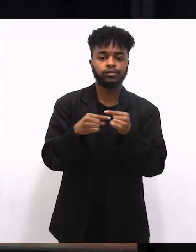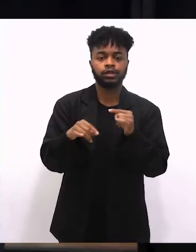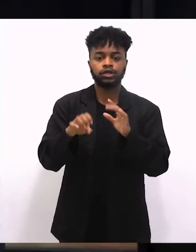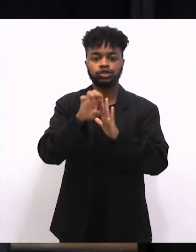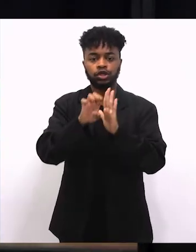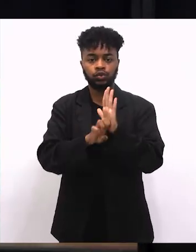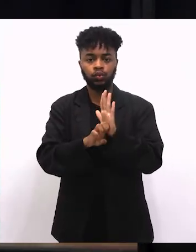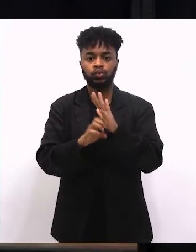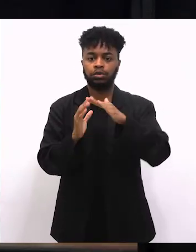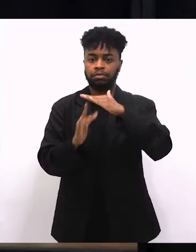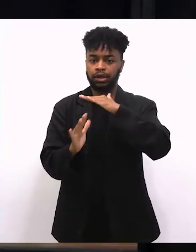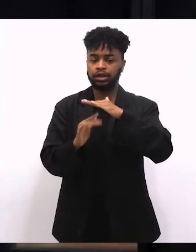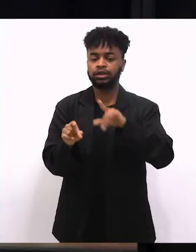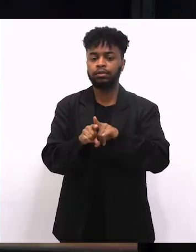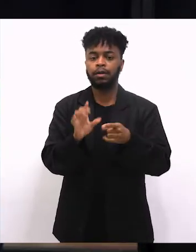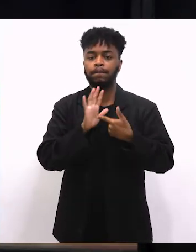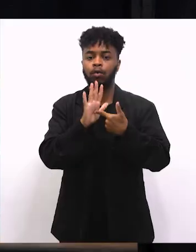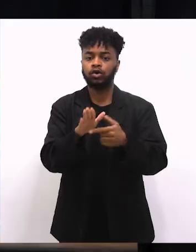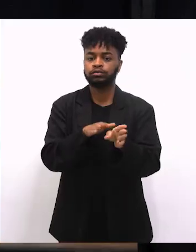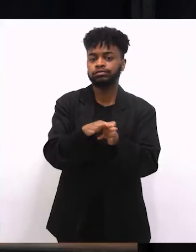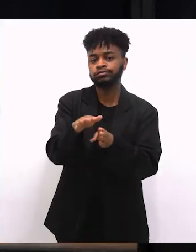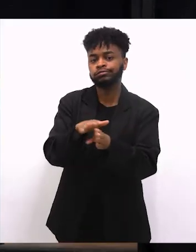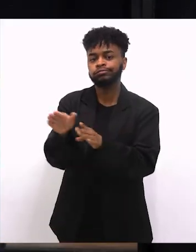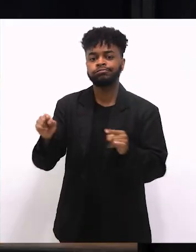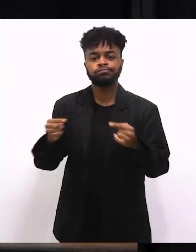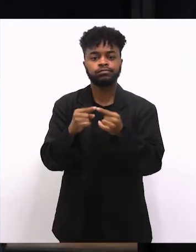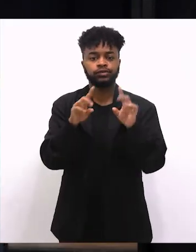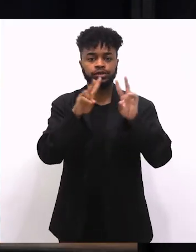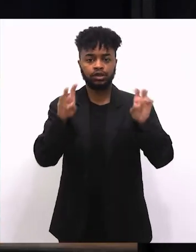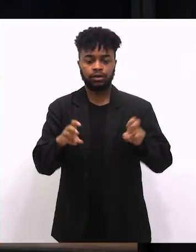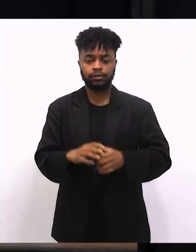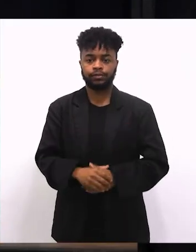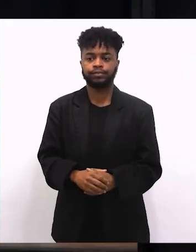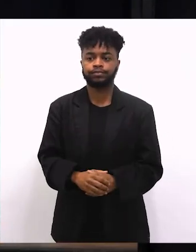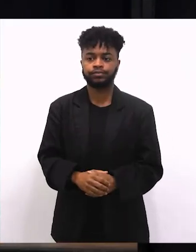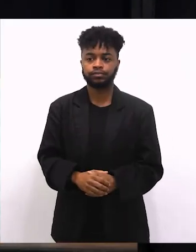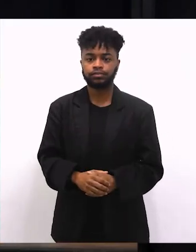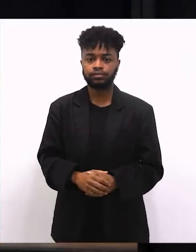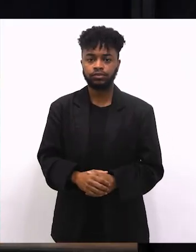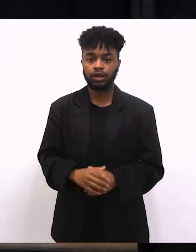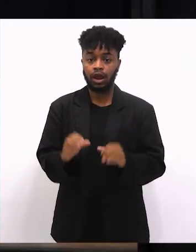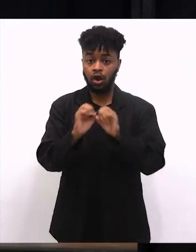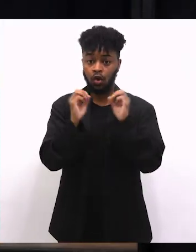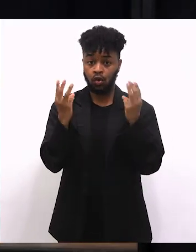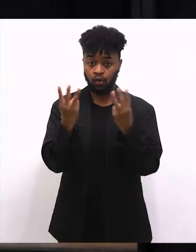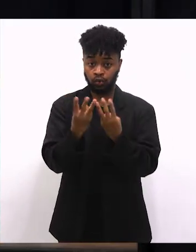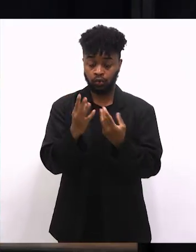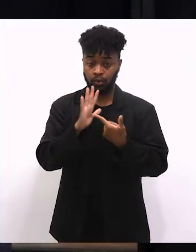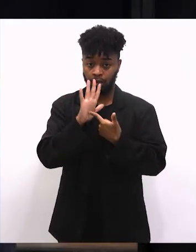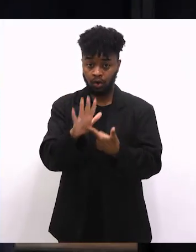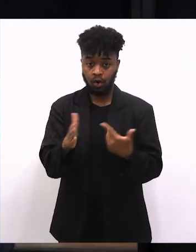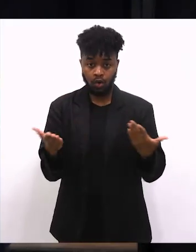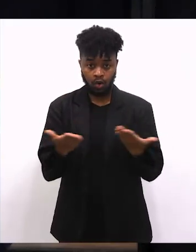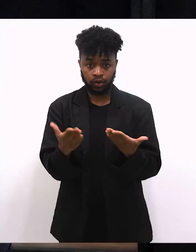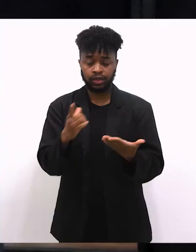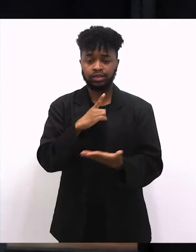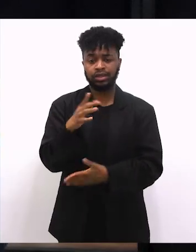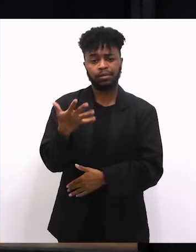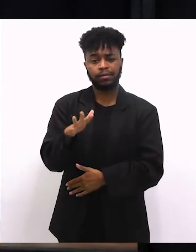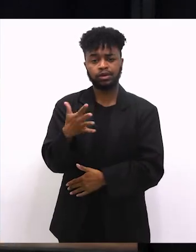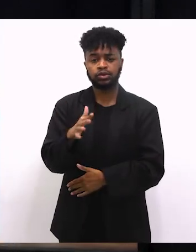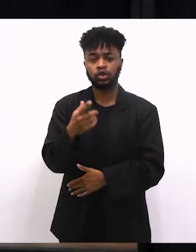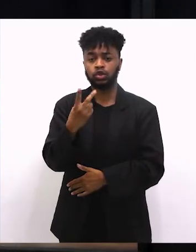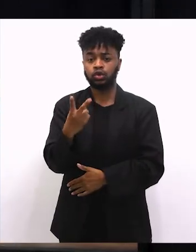Estatuto de Imigração, que traz, né, orientações a respeito desse tema. As Nações Unidas, né, estima que hoje